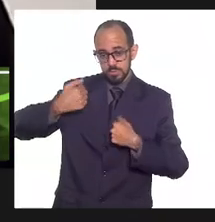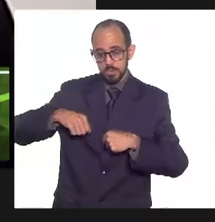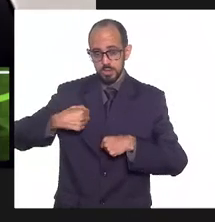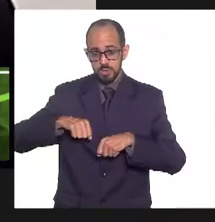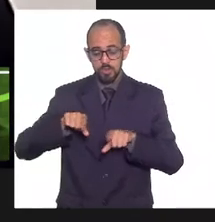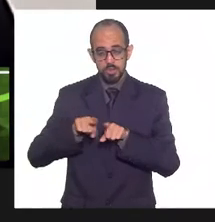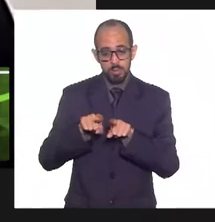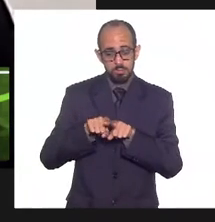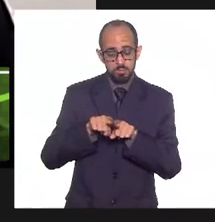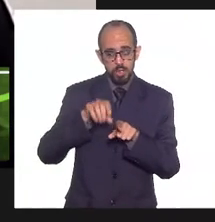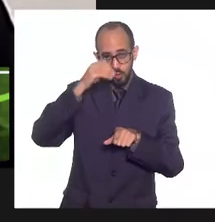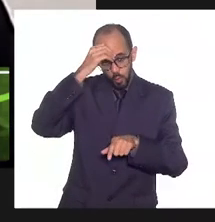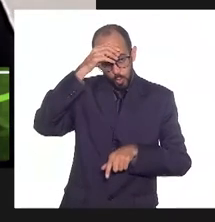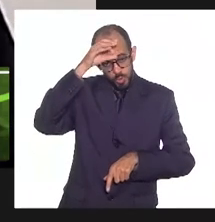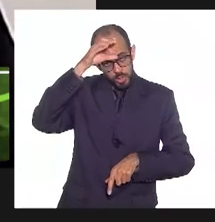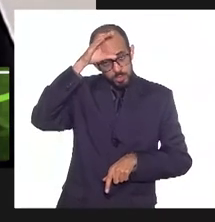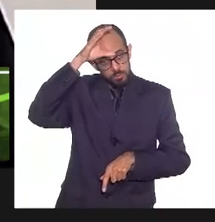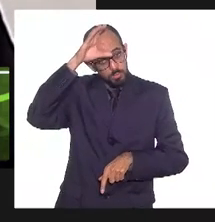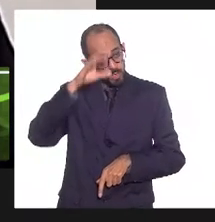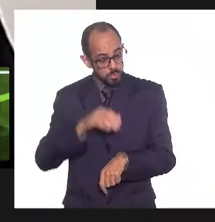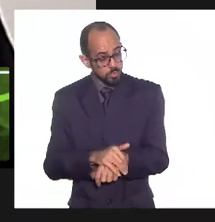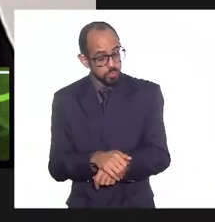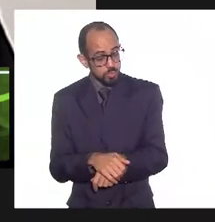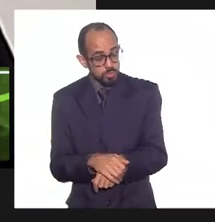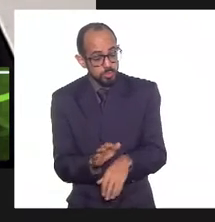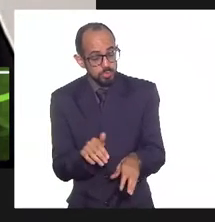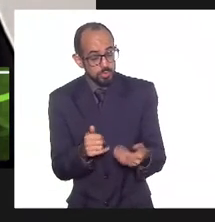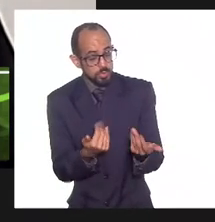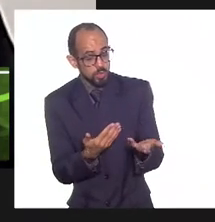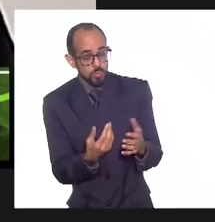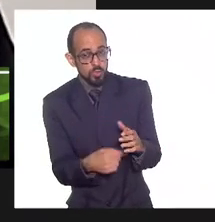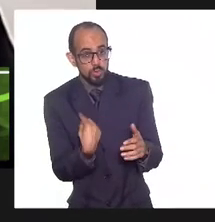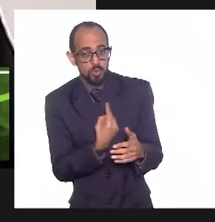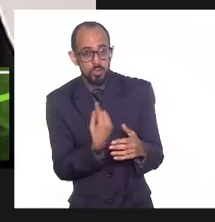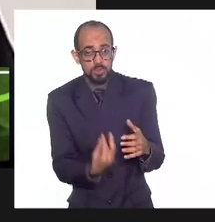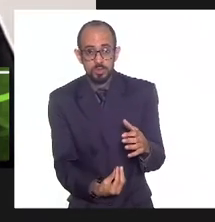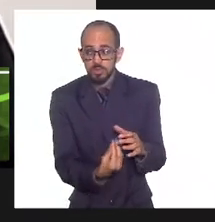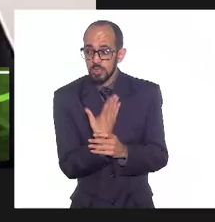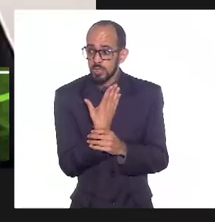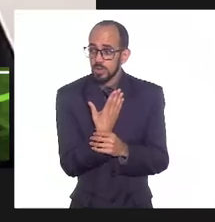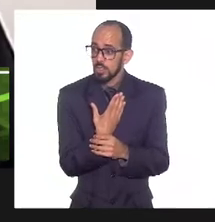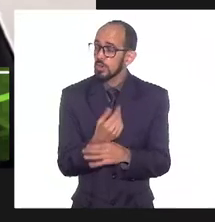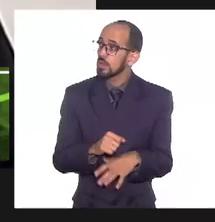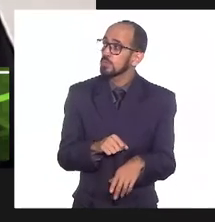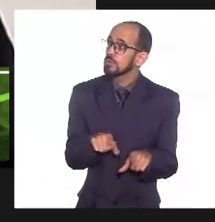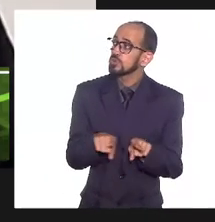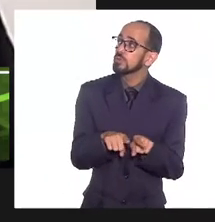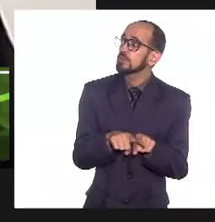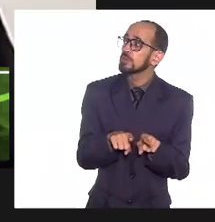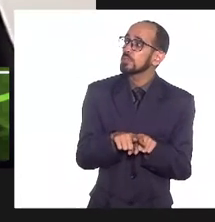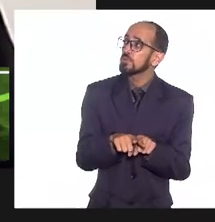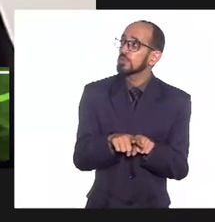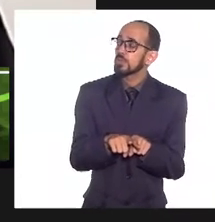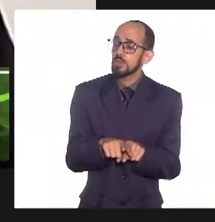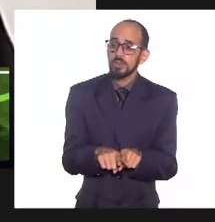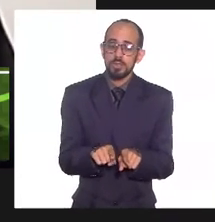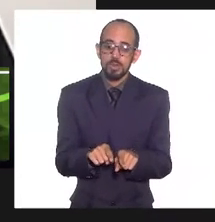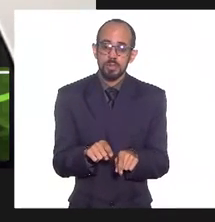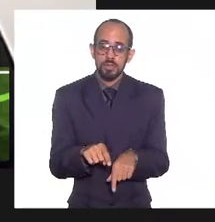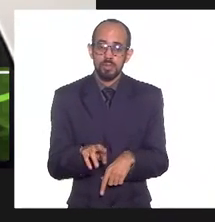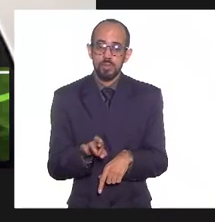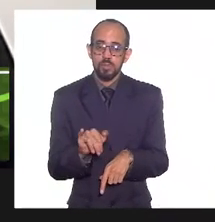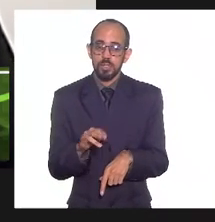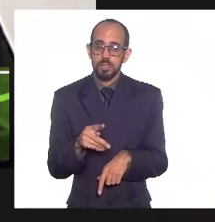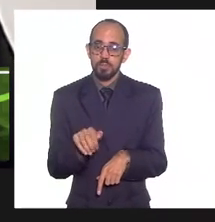ampliar os seus conhecimentos e criamos naquele momento junto com o professor Ripper